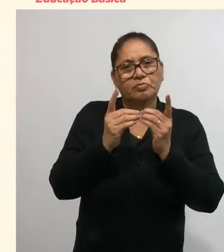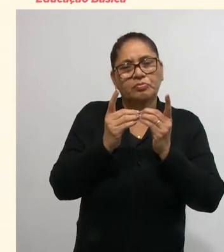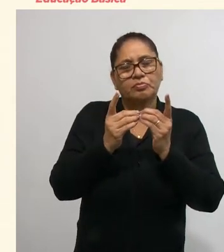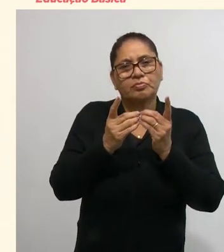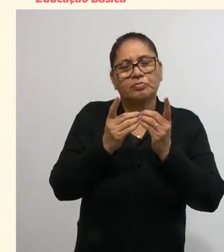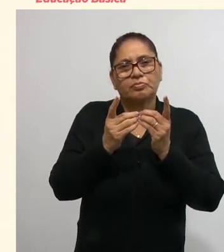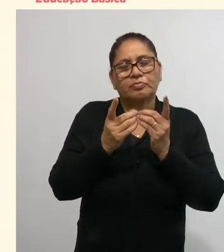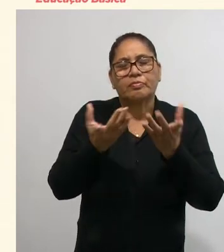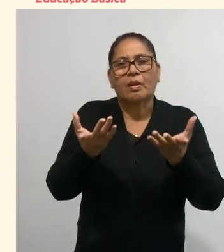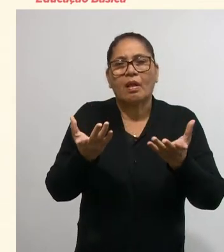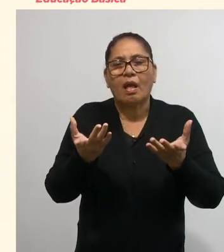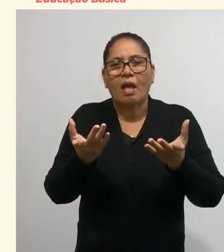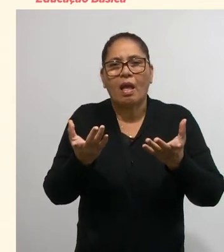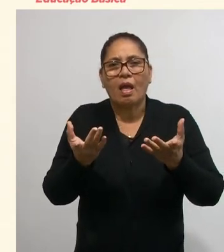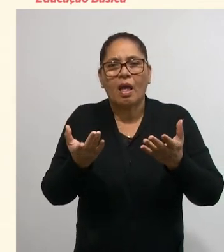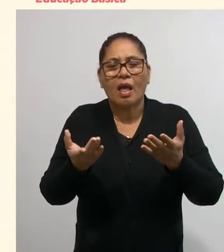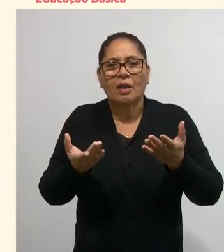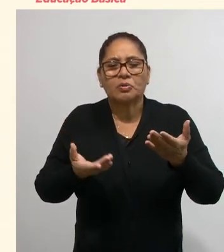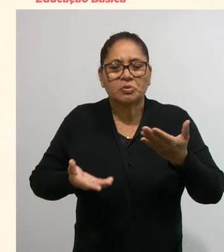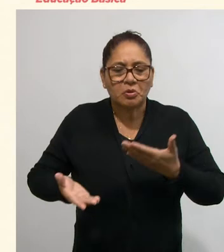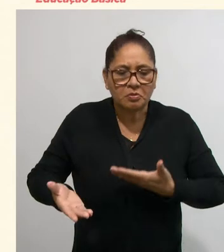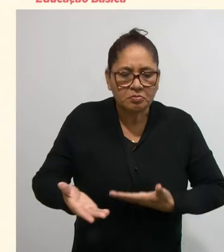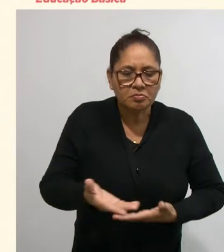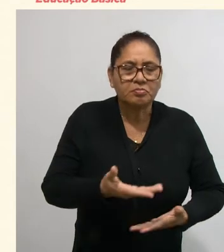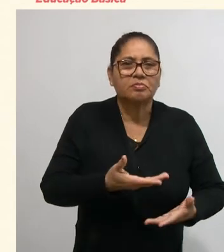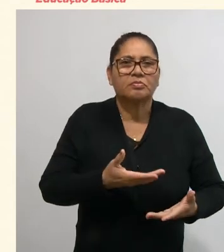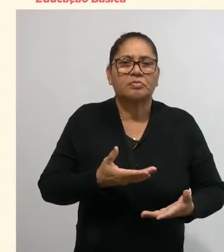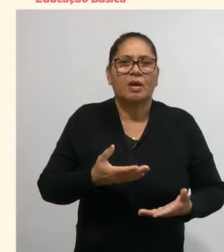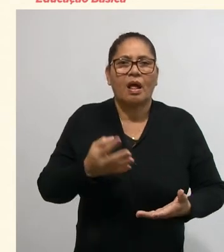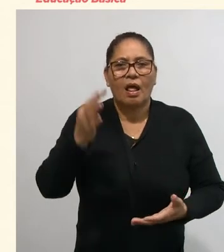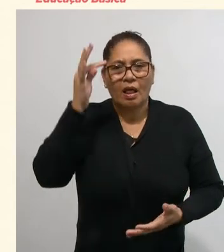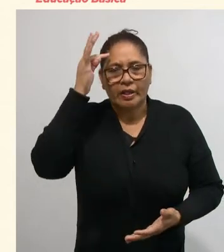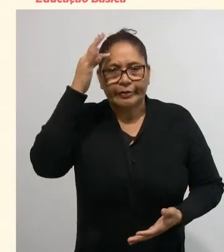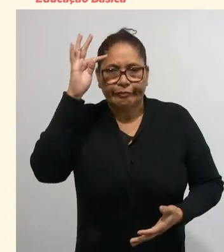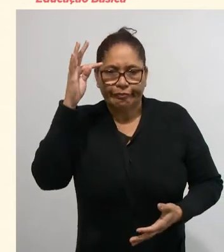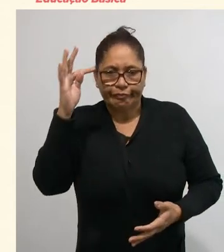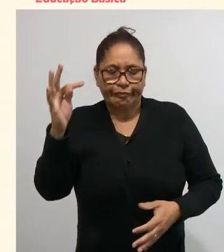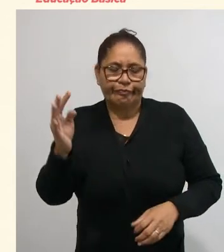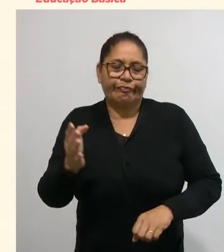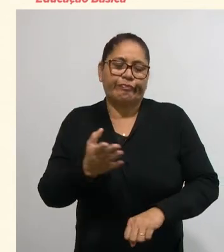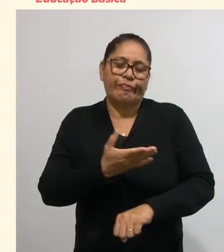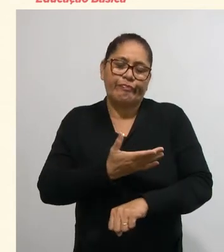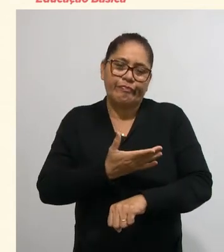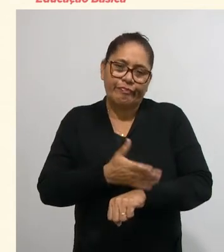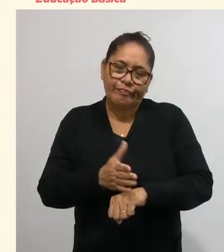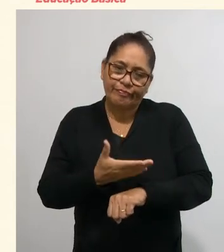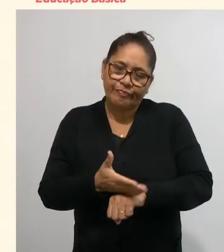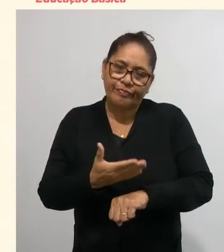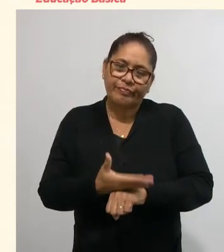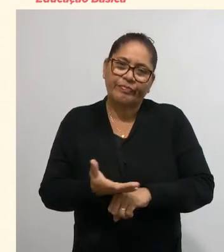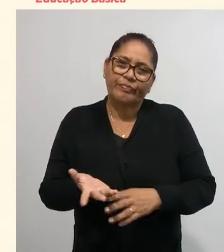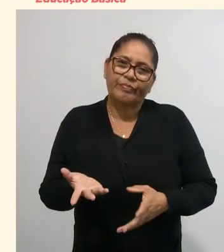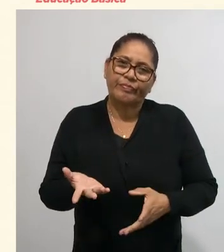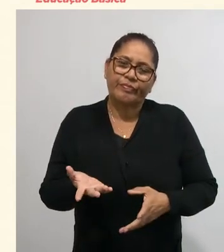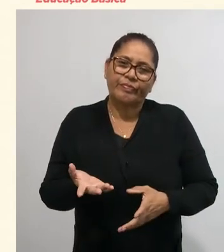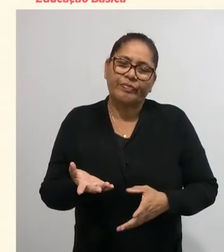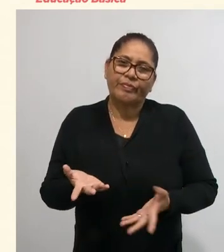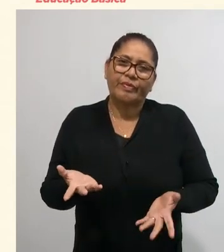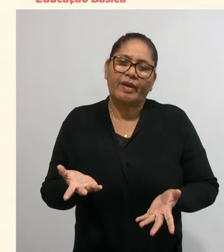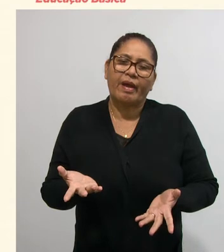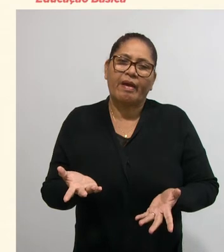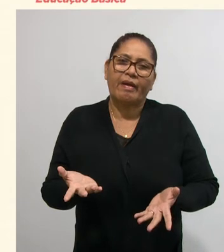identificar as diferentes contribuições das teorias a nossa prática né então a gente tem essa contribuição